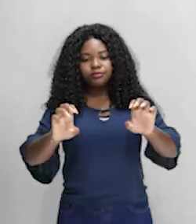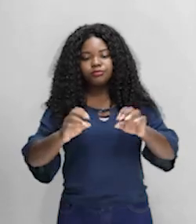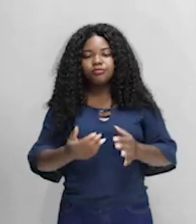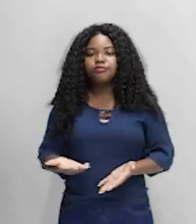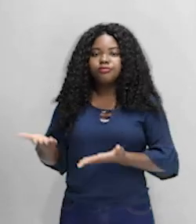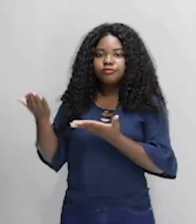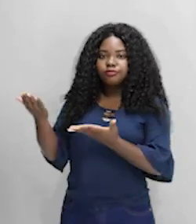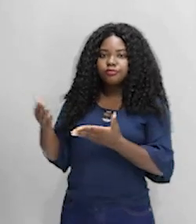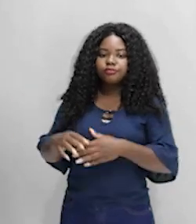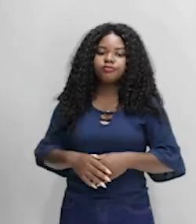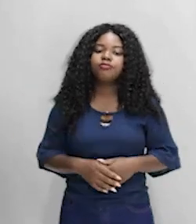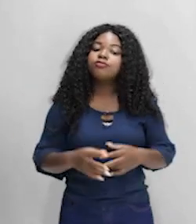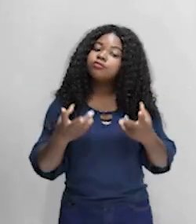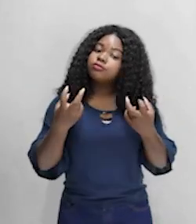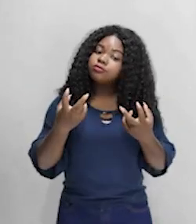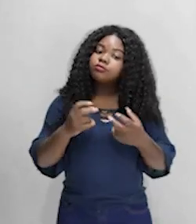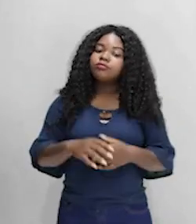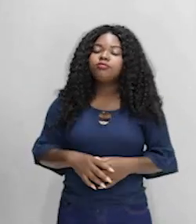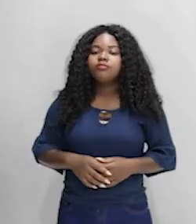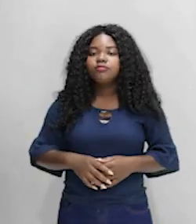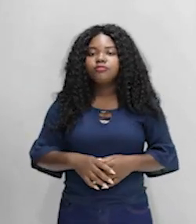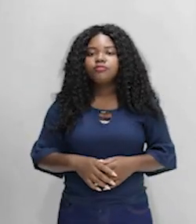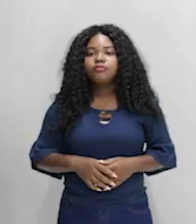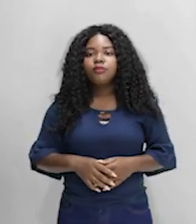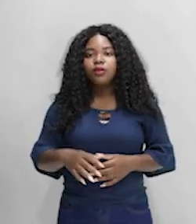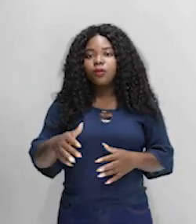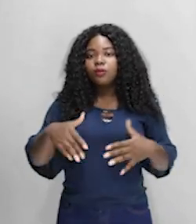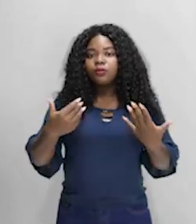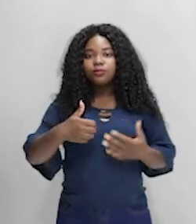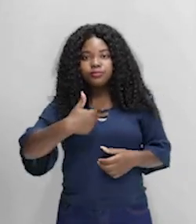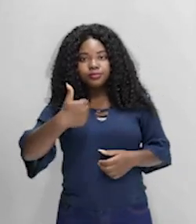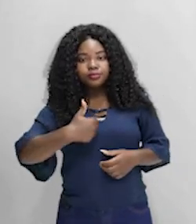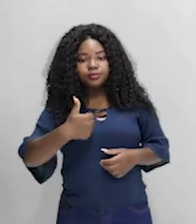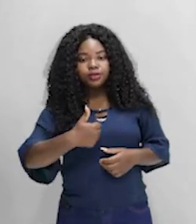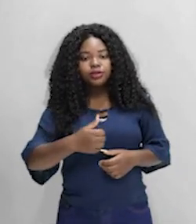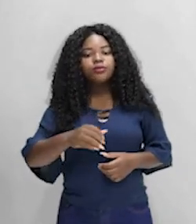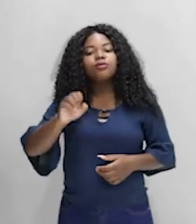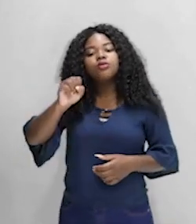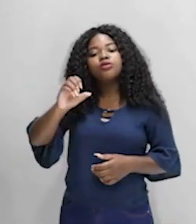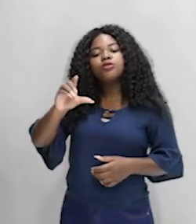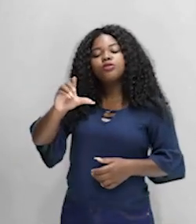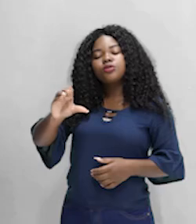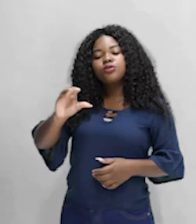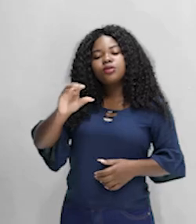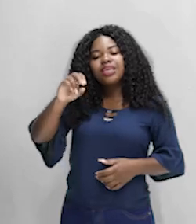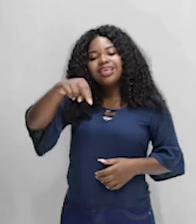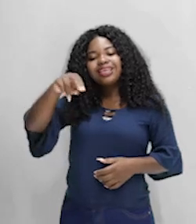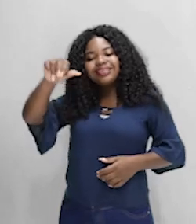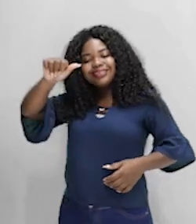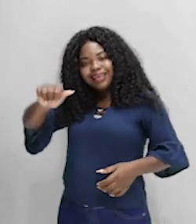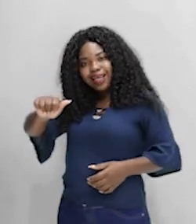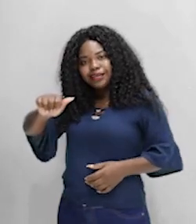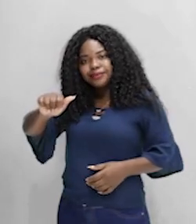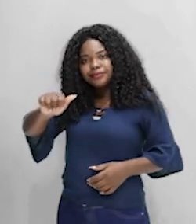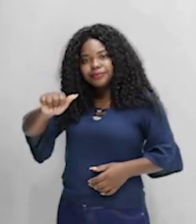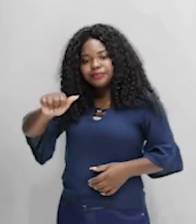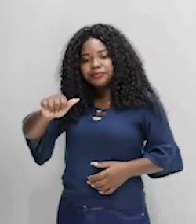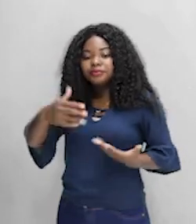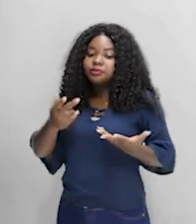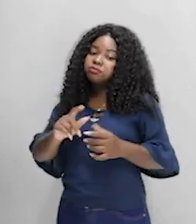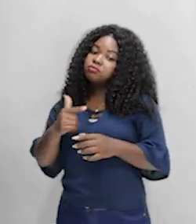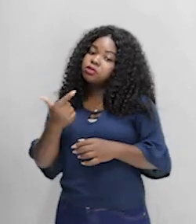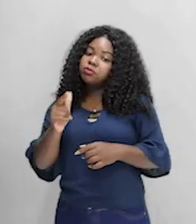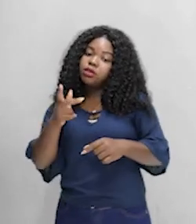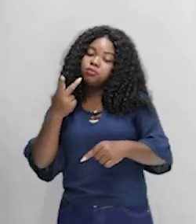química. Vamos observar. Qual é o primeiro elemento, turma? É o sódio, Na, não é o hidrogênio. Eu não